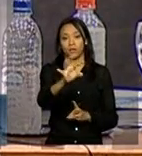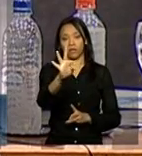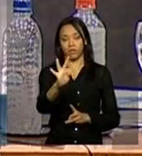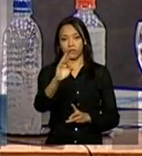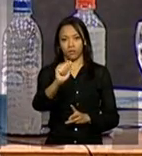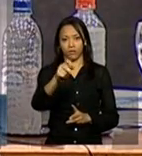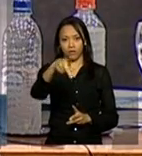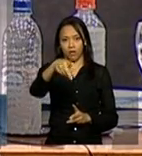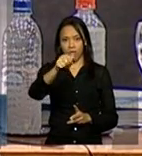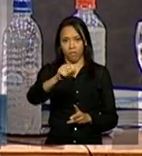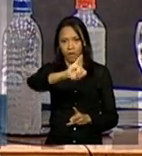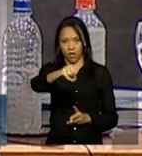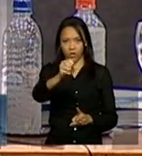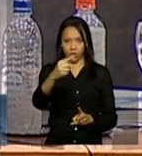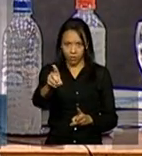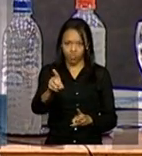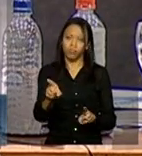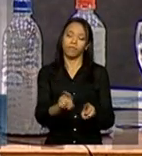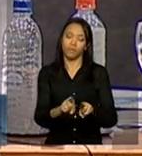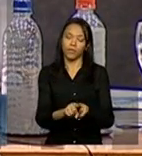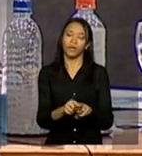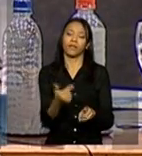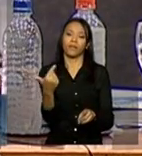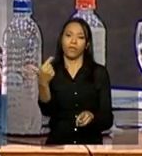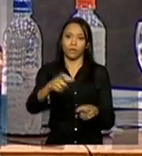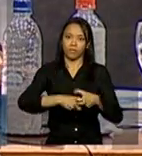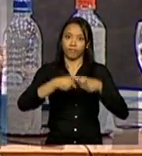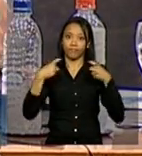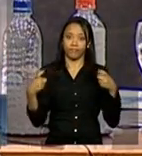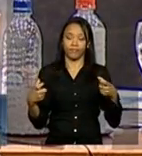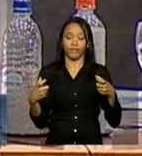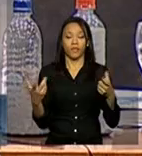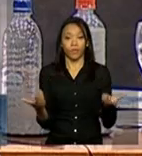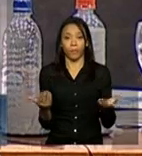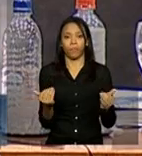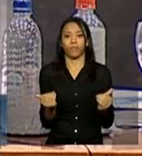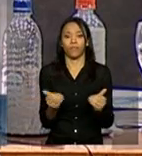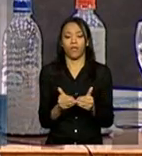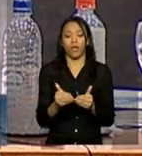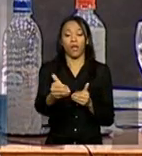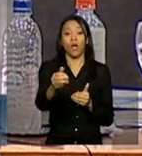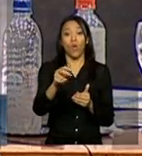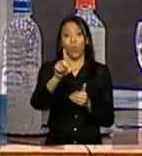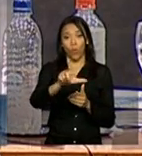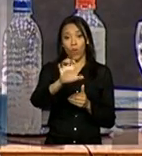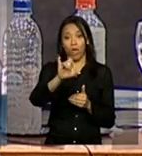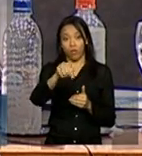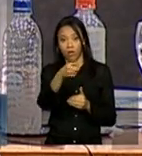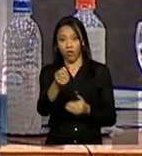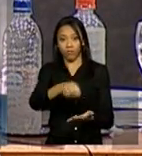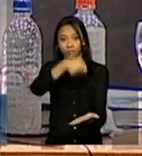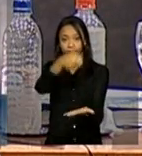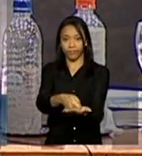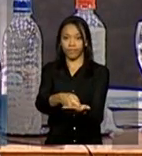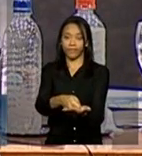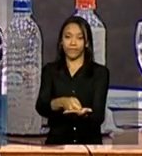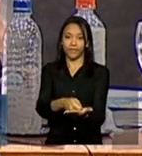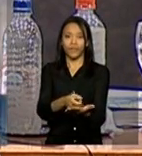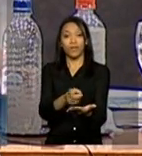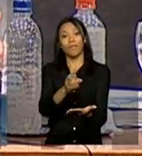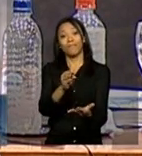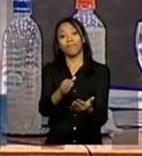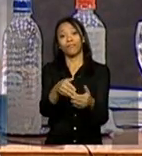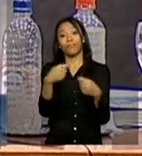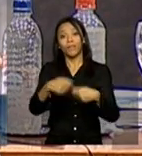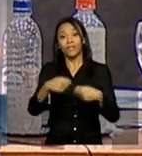o terceiro. Muito bem, o leilão que estava previsto acabou tendo que ser